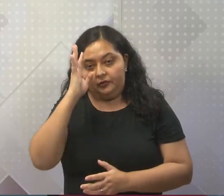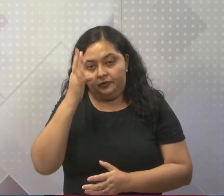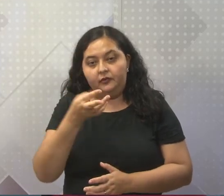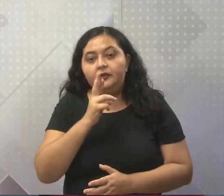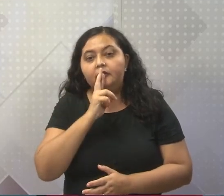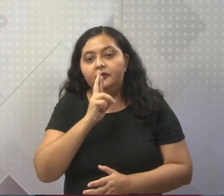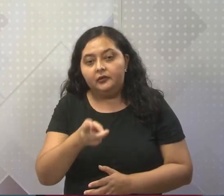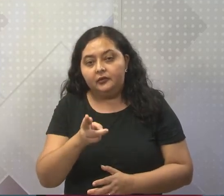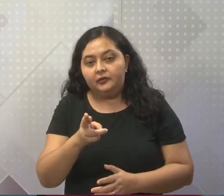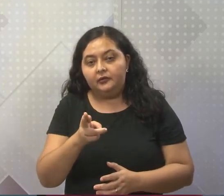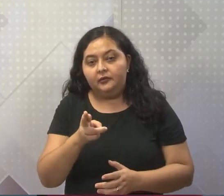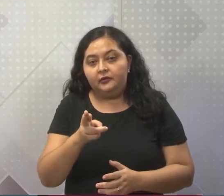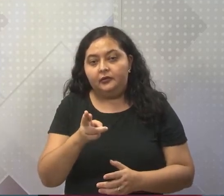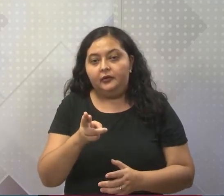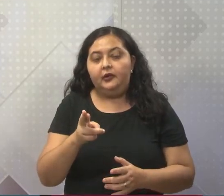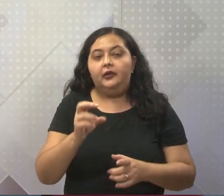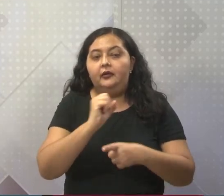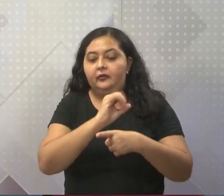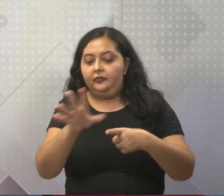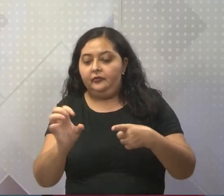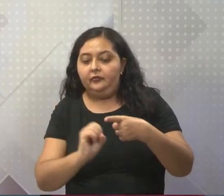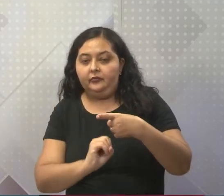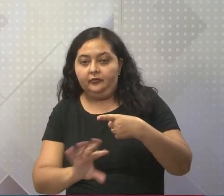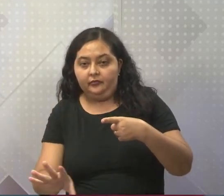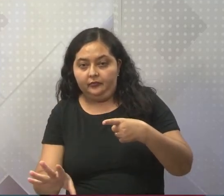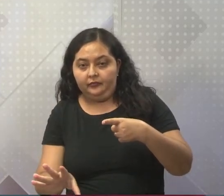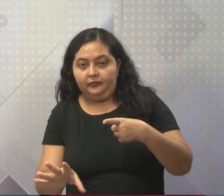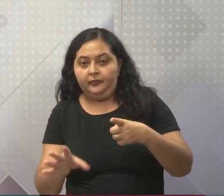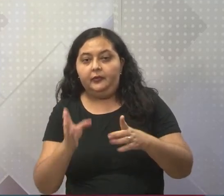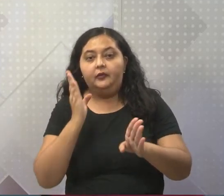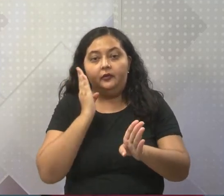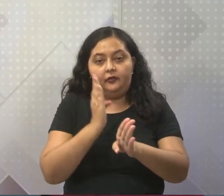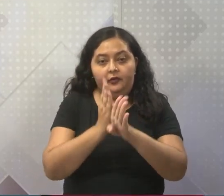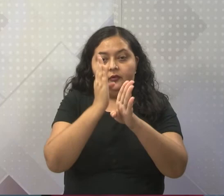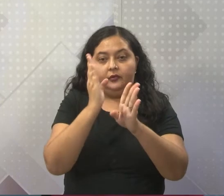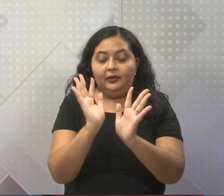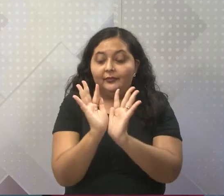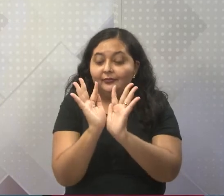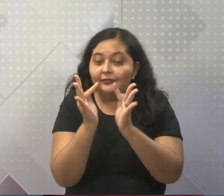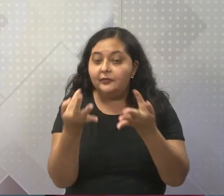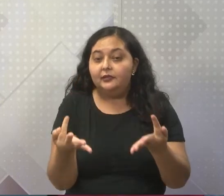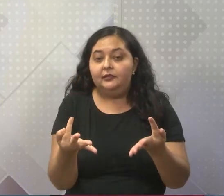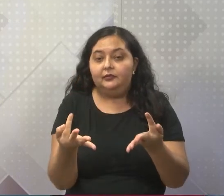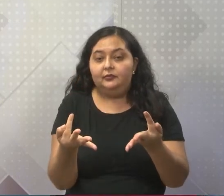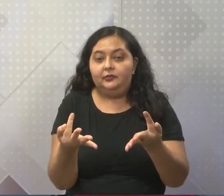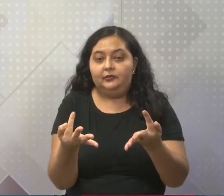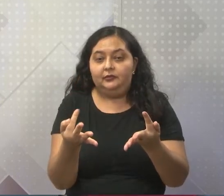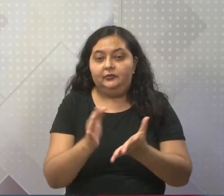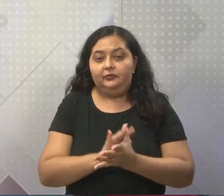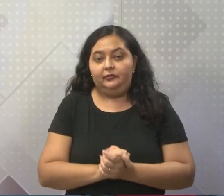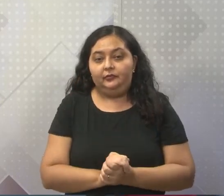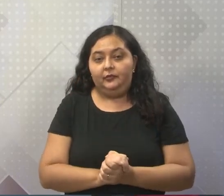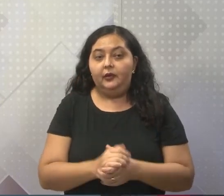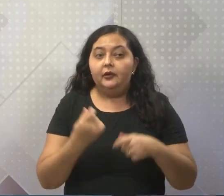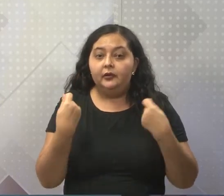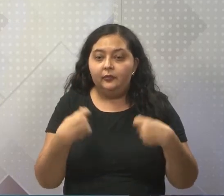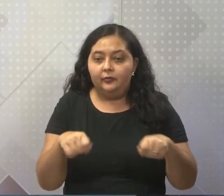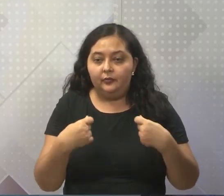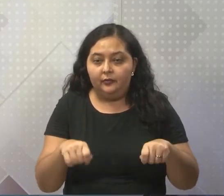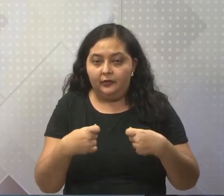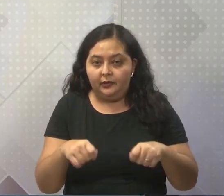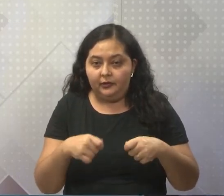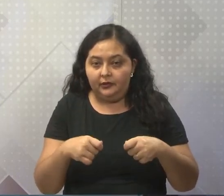fração, as alternativas são em fração, a forma que você vai encontrar é a forma simplificada. Então, a gente precisa